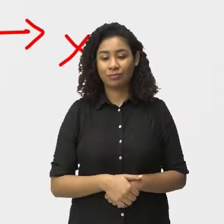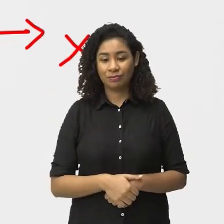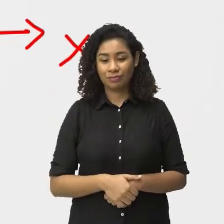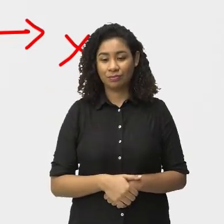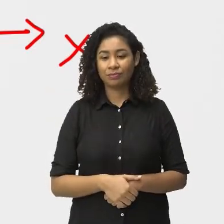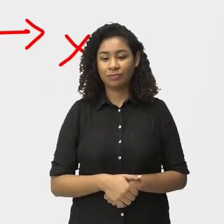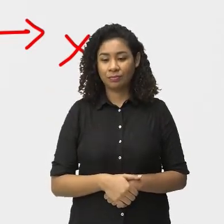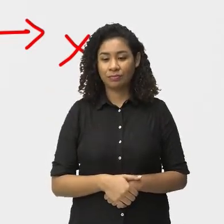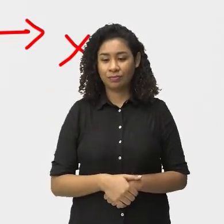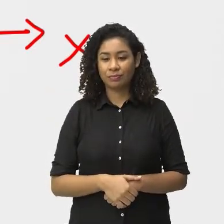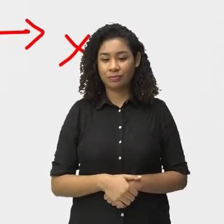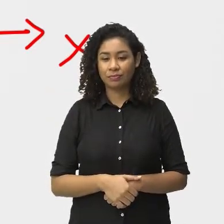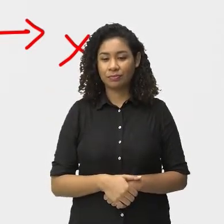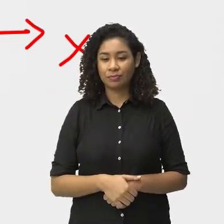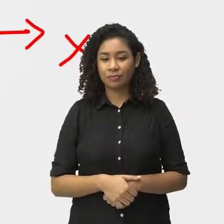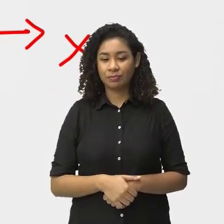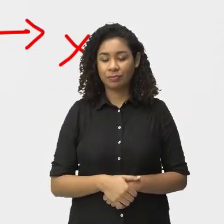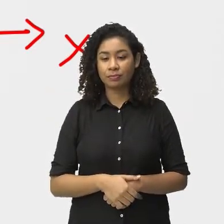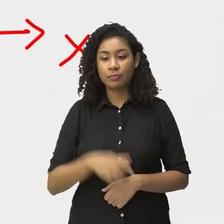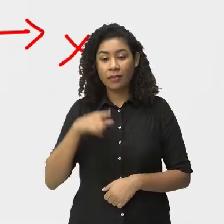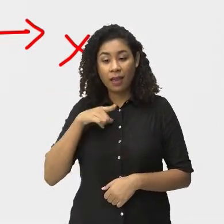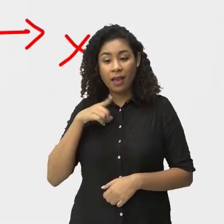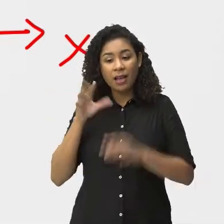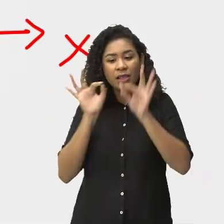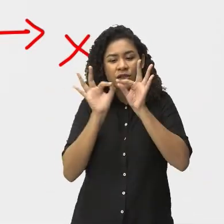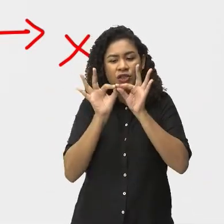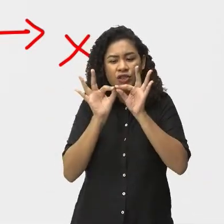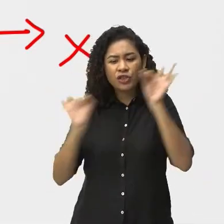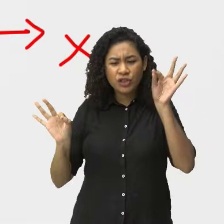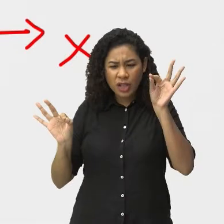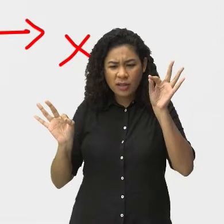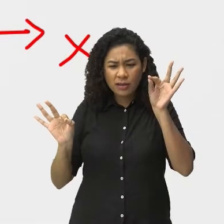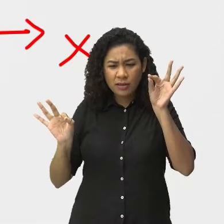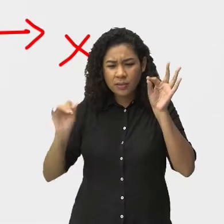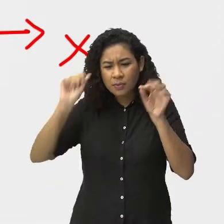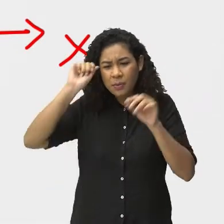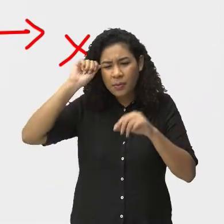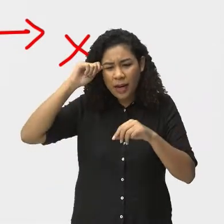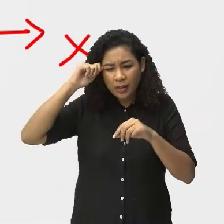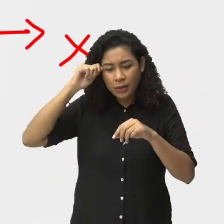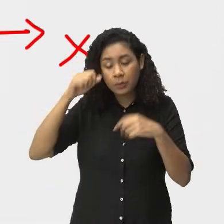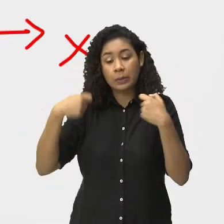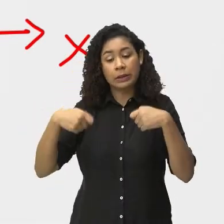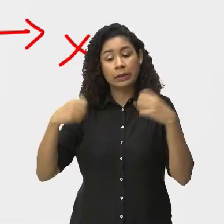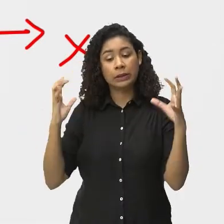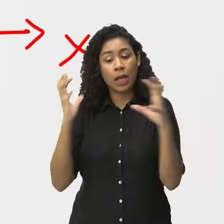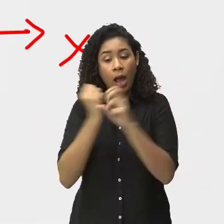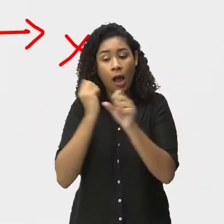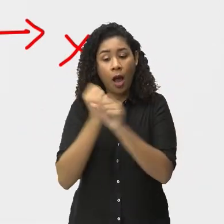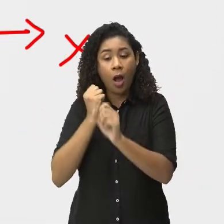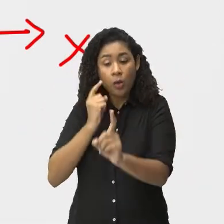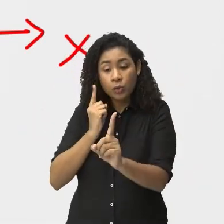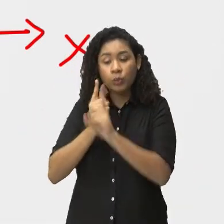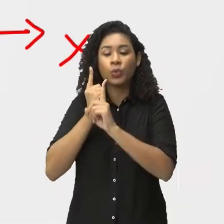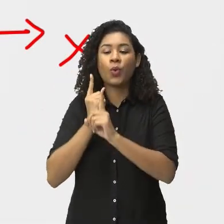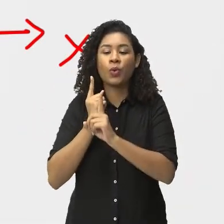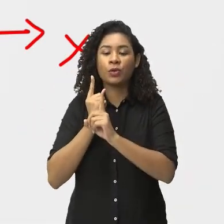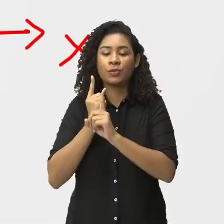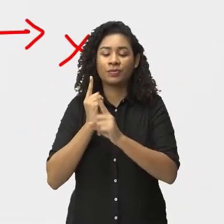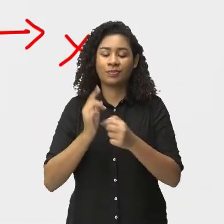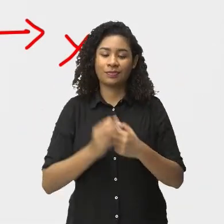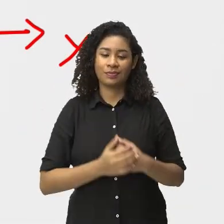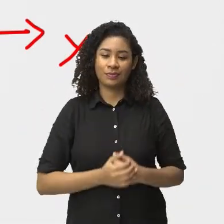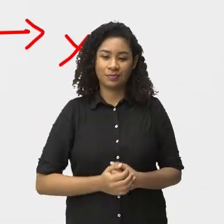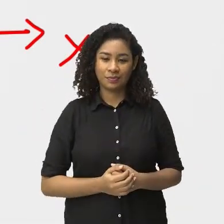e essa reta R. É essa distância, pessoal, que eu preciso encontrar, tá?